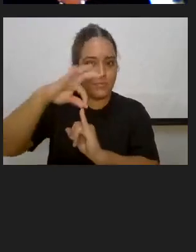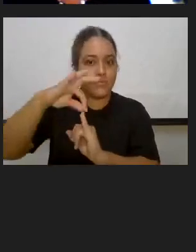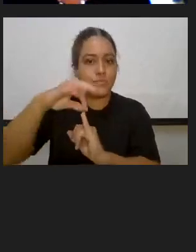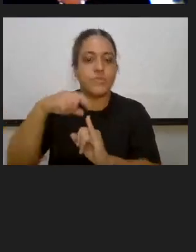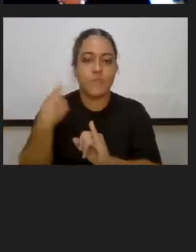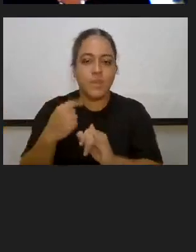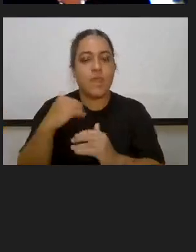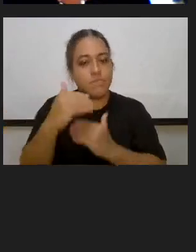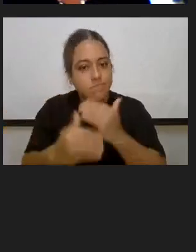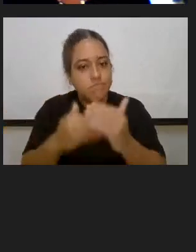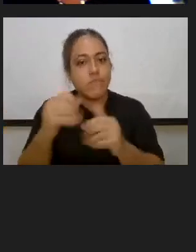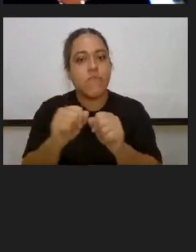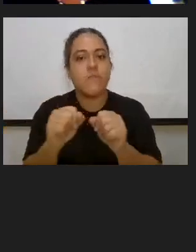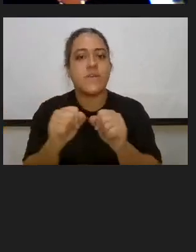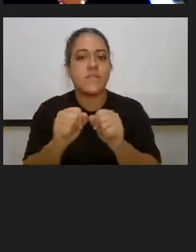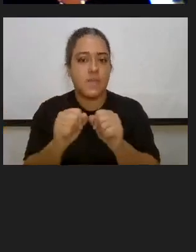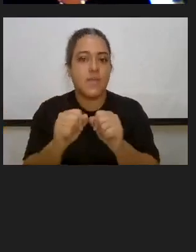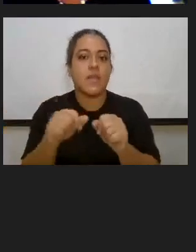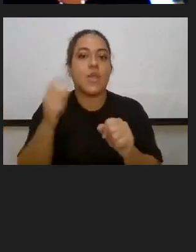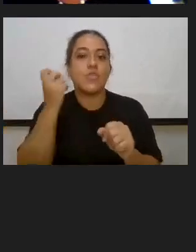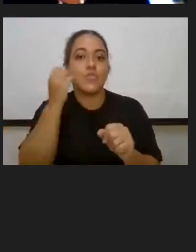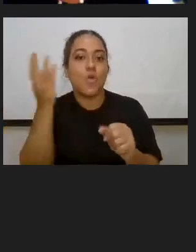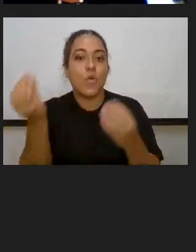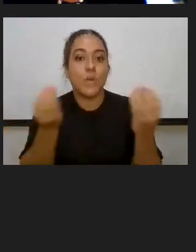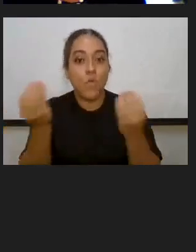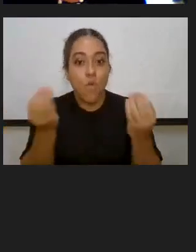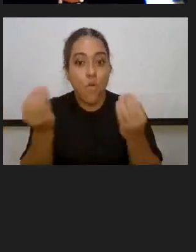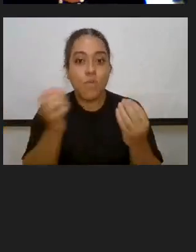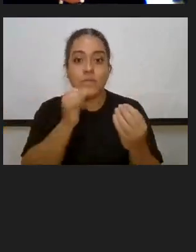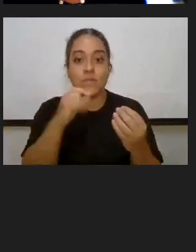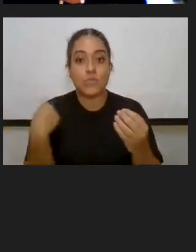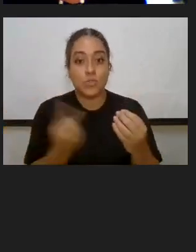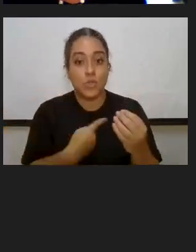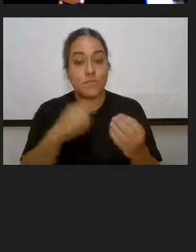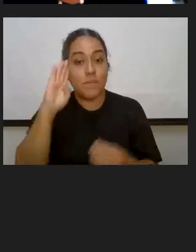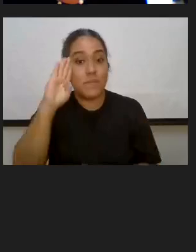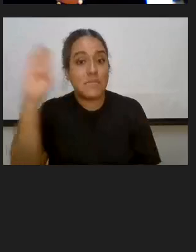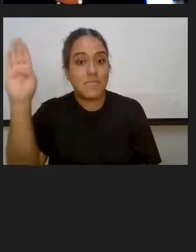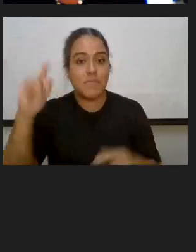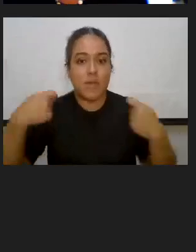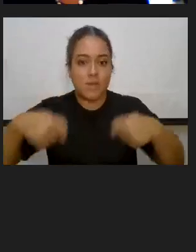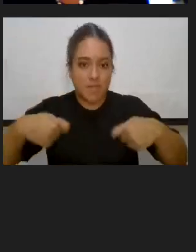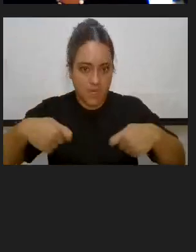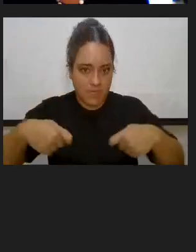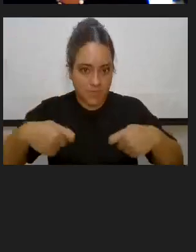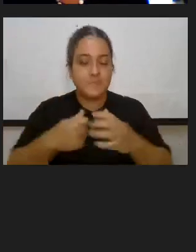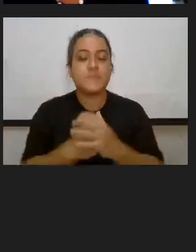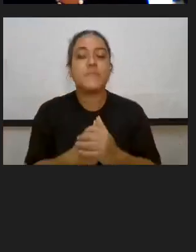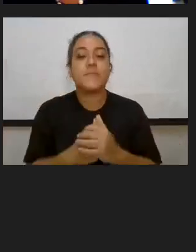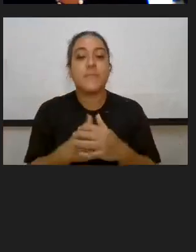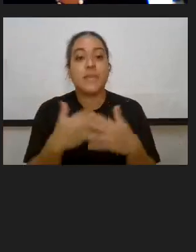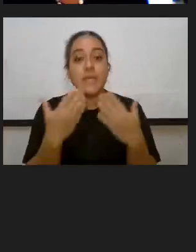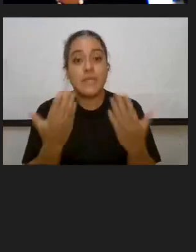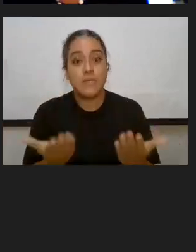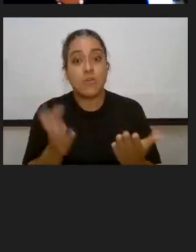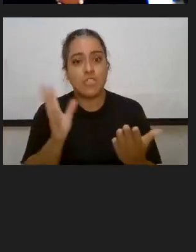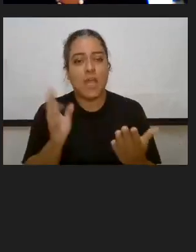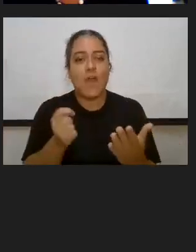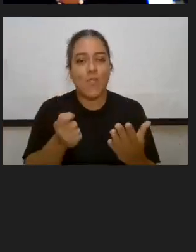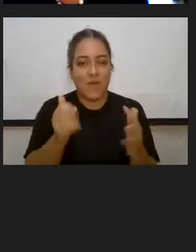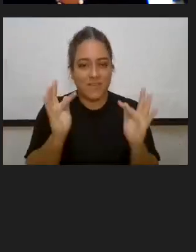precisar fazer em relação às nossas principais demandas, tá? Então, já estamos deixando